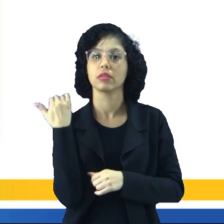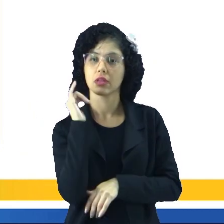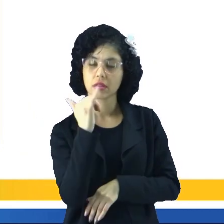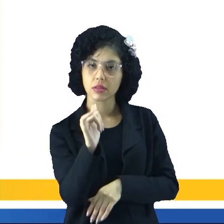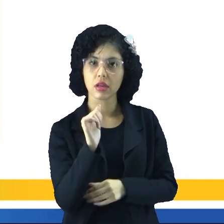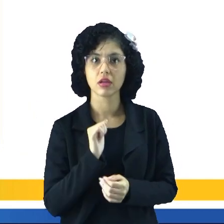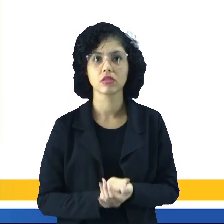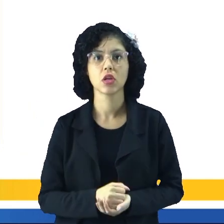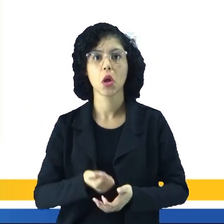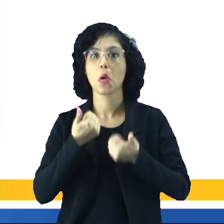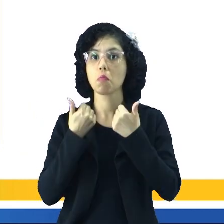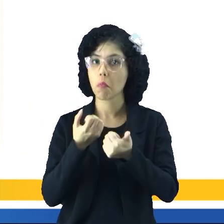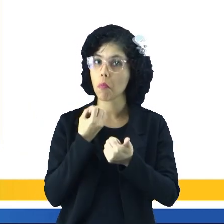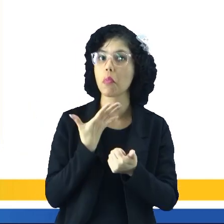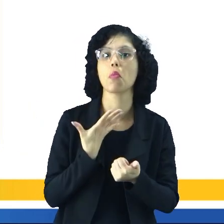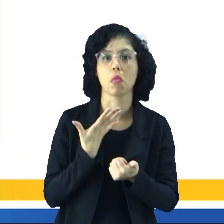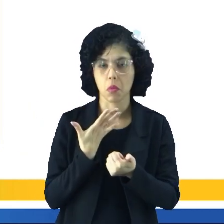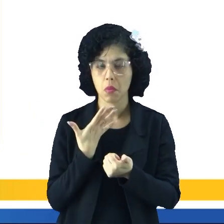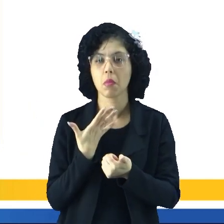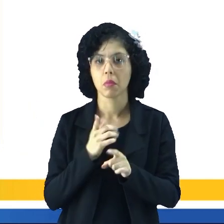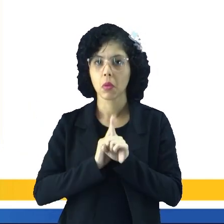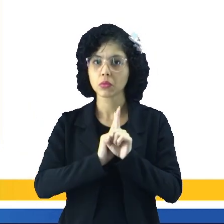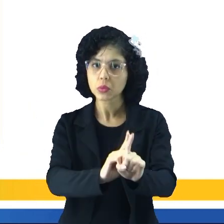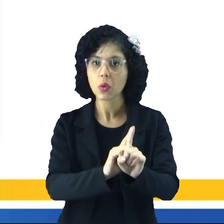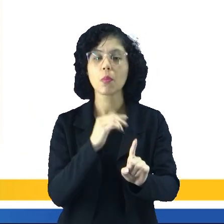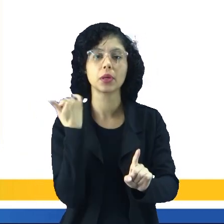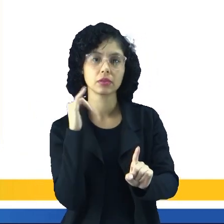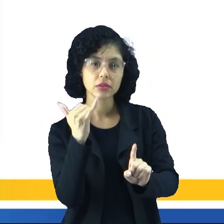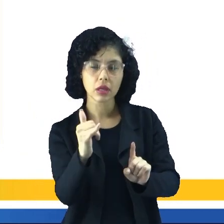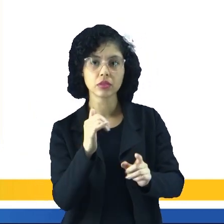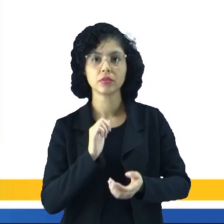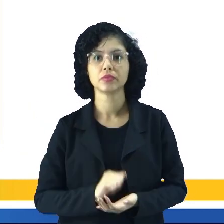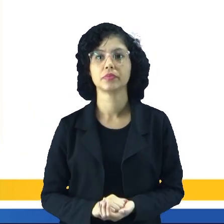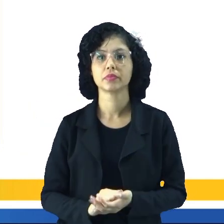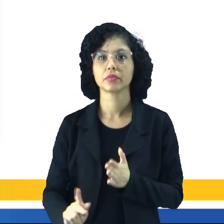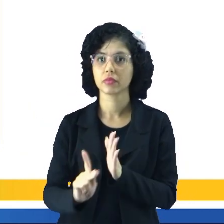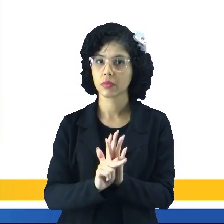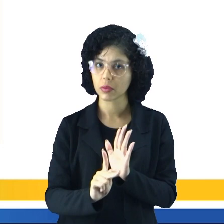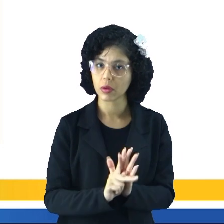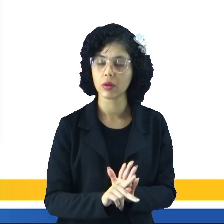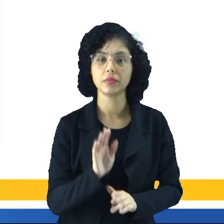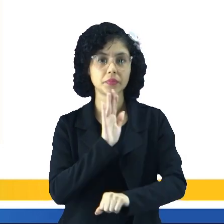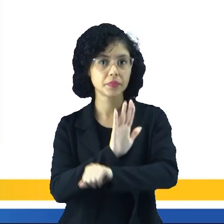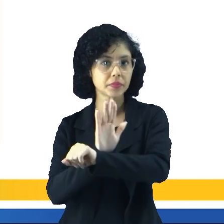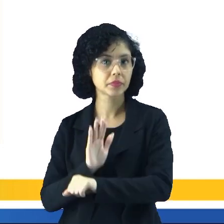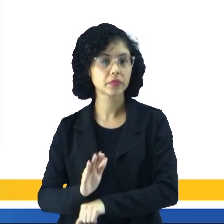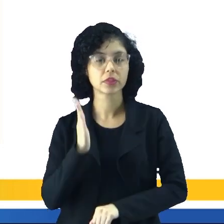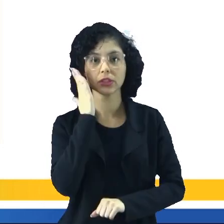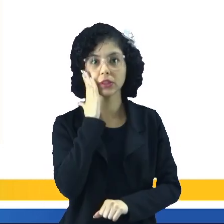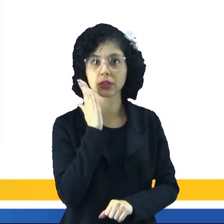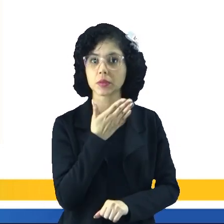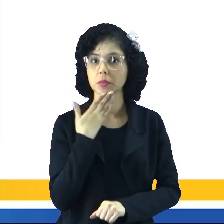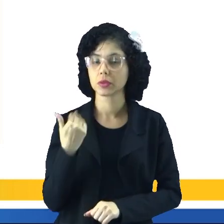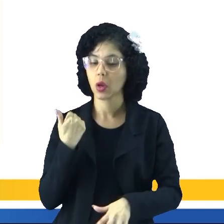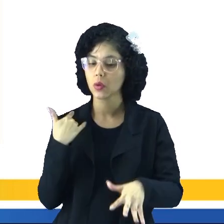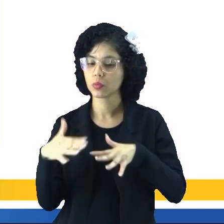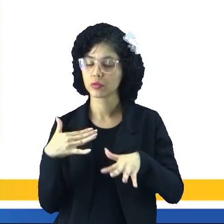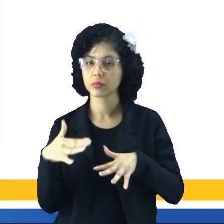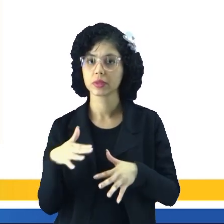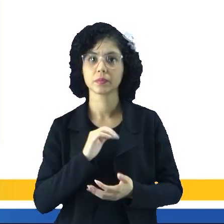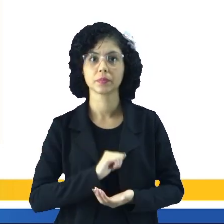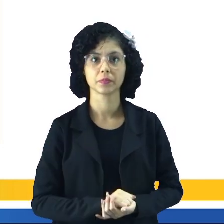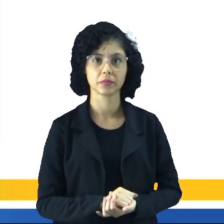elétricas, ele é um ótimo condutor, certo? E é justamente isso que vai nos ajudar a compreender o movimento